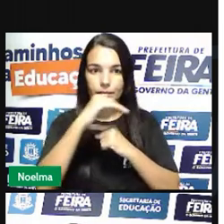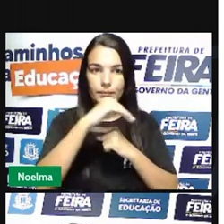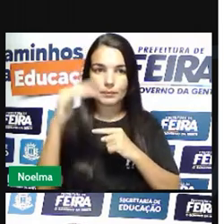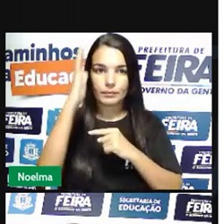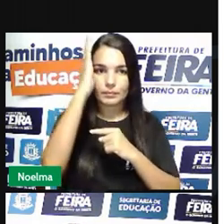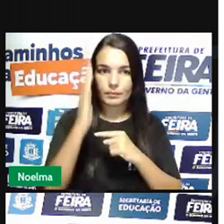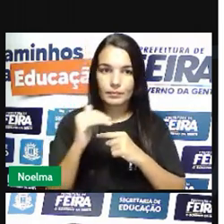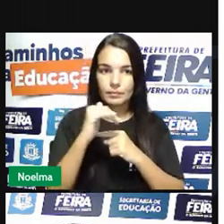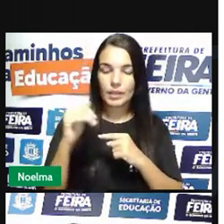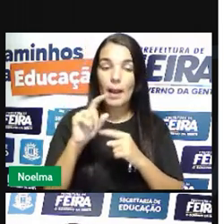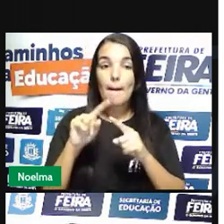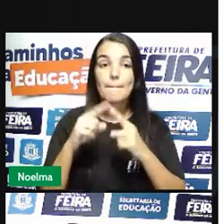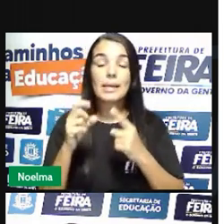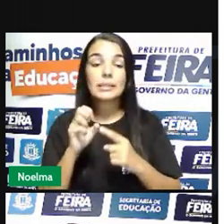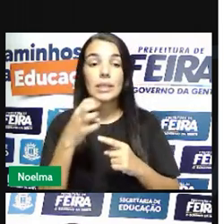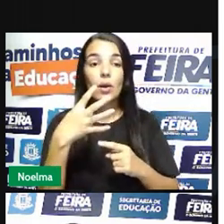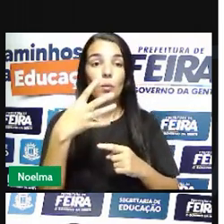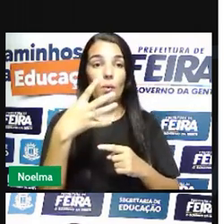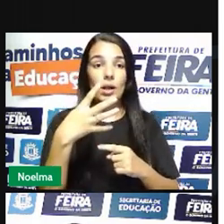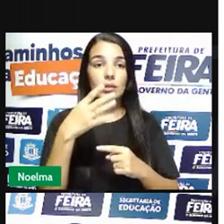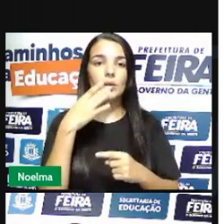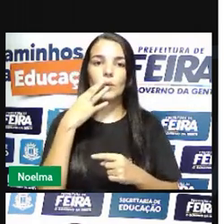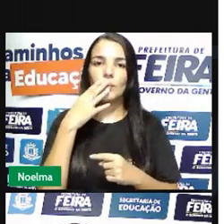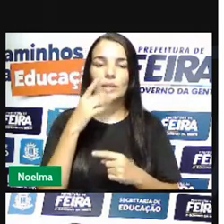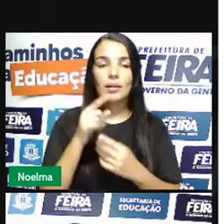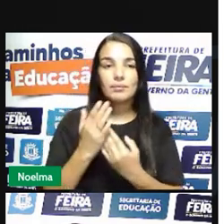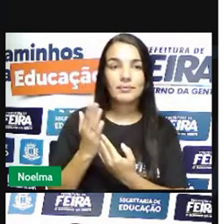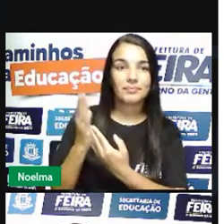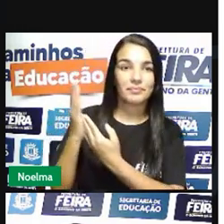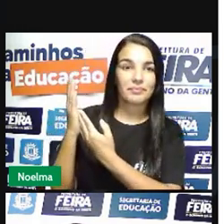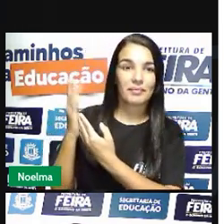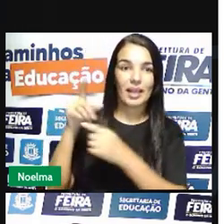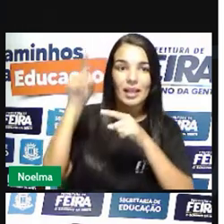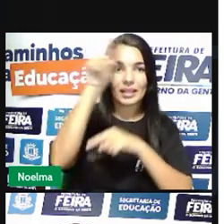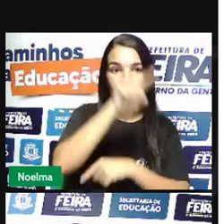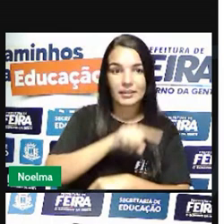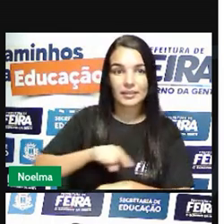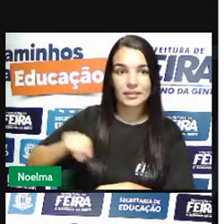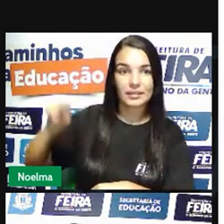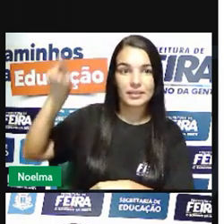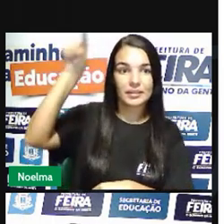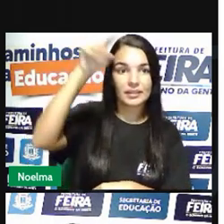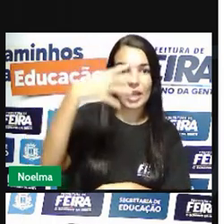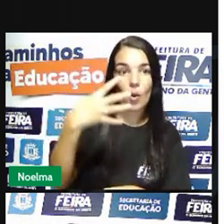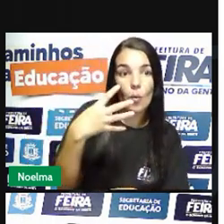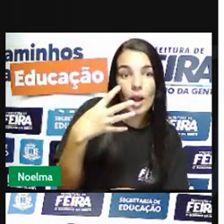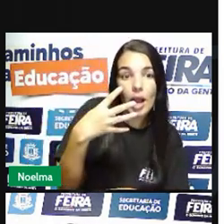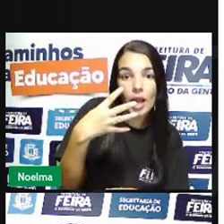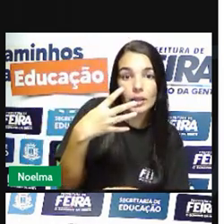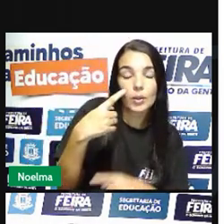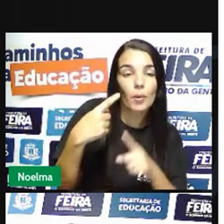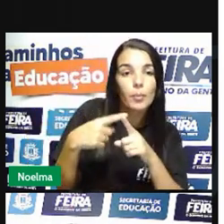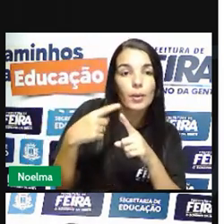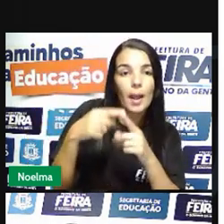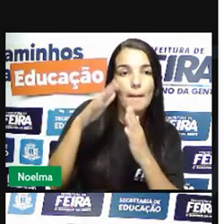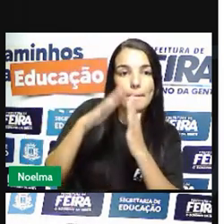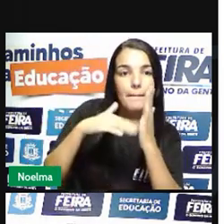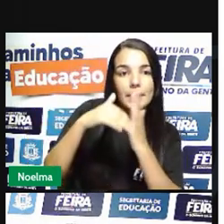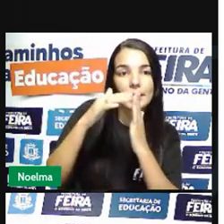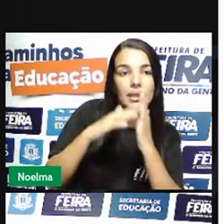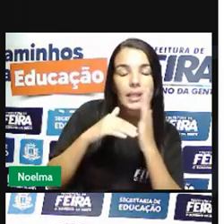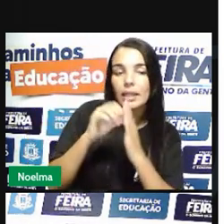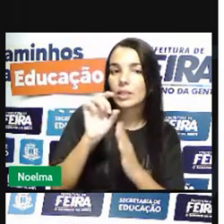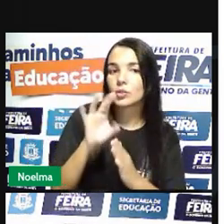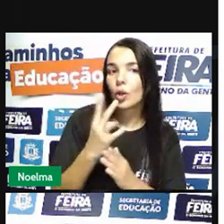estão coloridas tá essa outra figura foi dividida em quatro partes sendo que duas partes